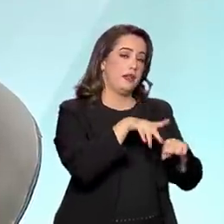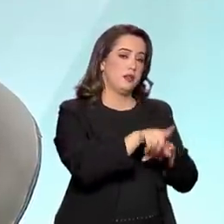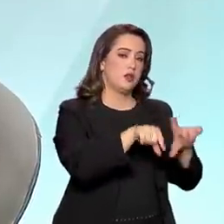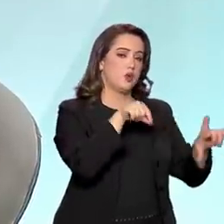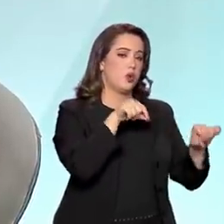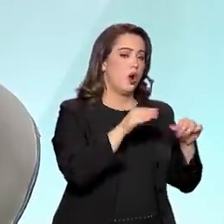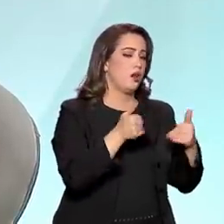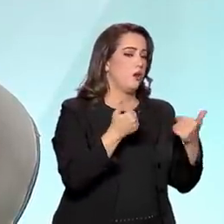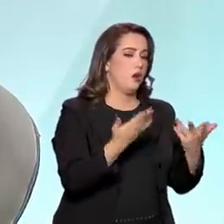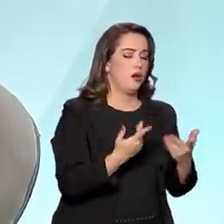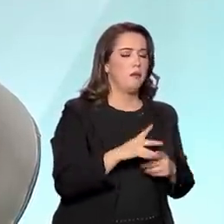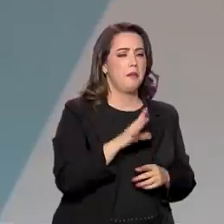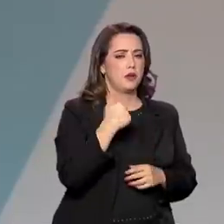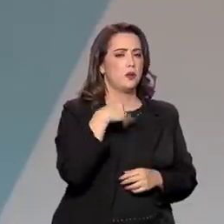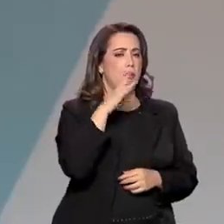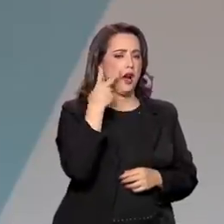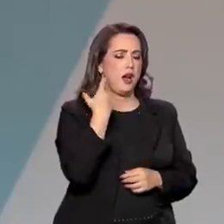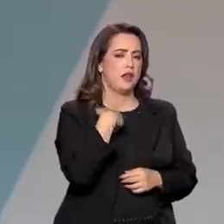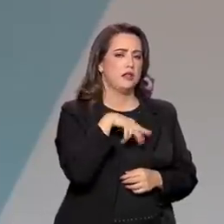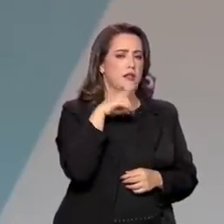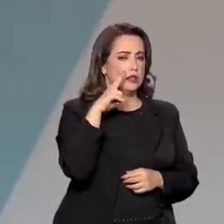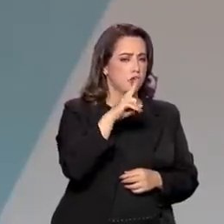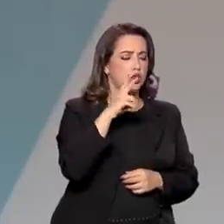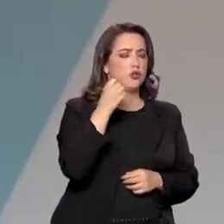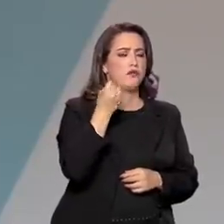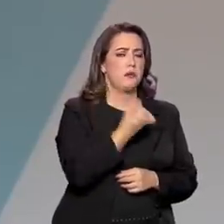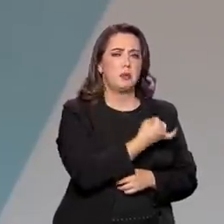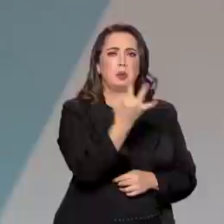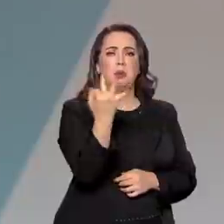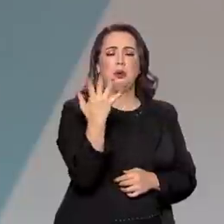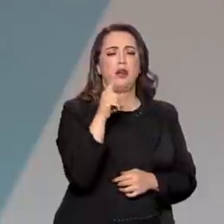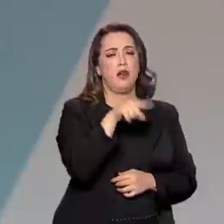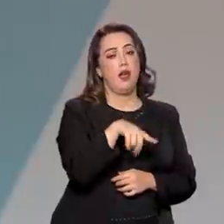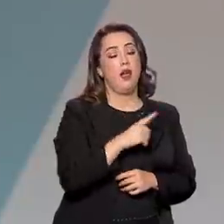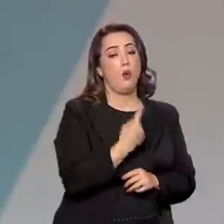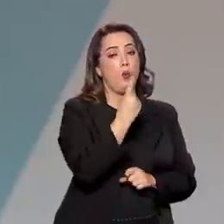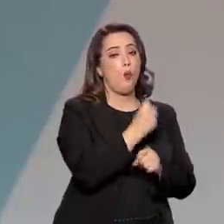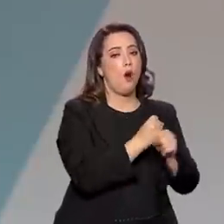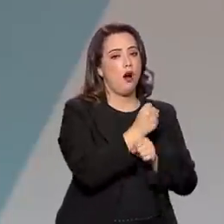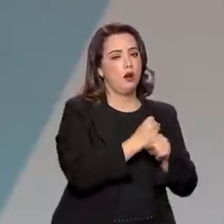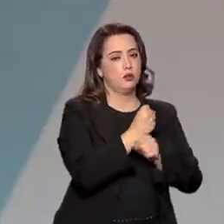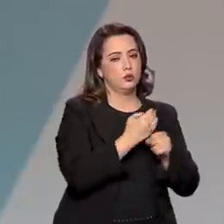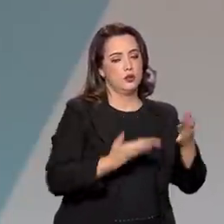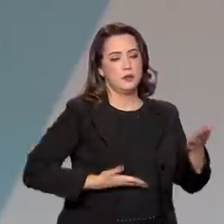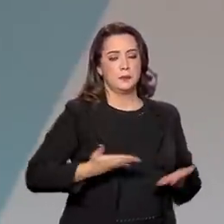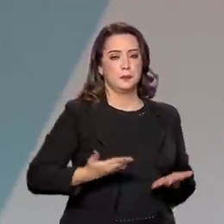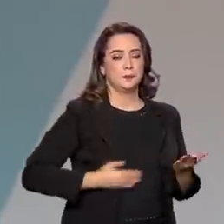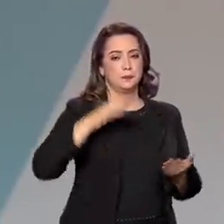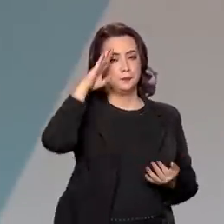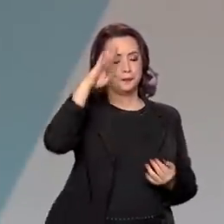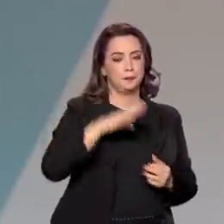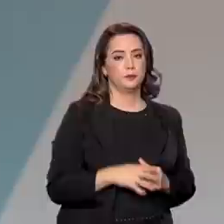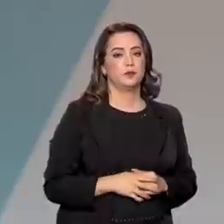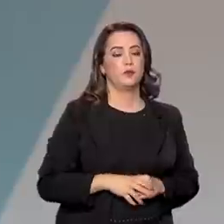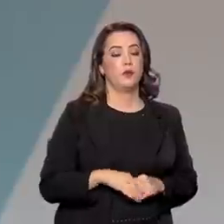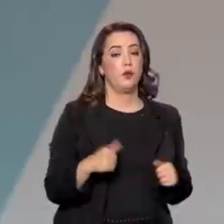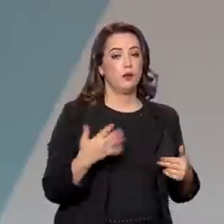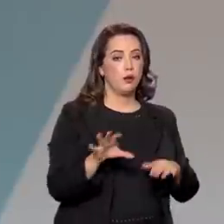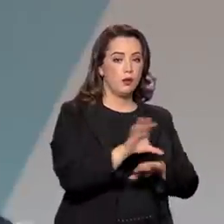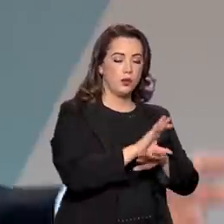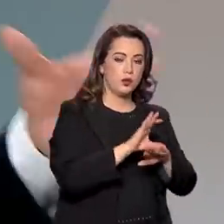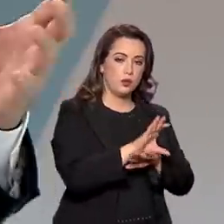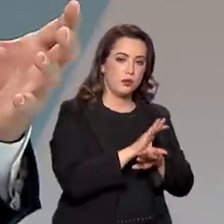é esse serviço militar de um ano agora a construção ela recepcionou essa lei trouxe essa lei da década de